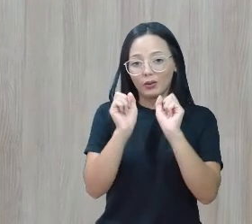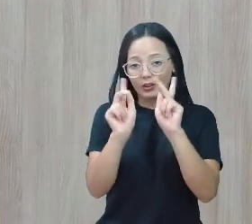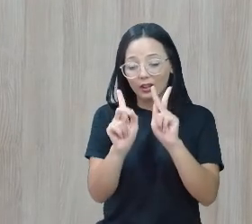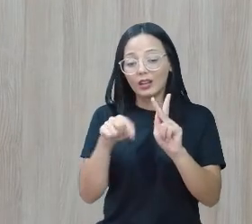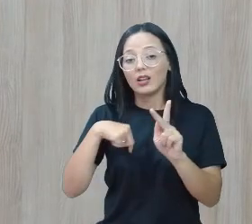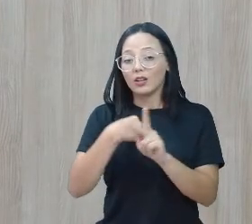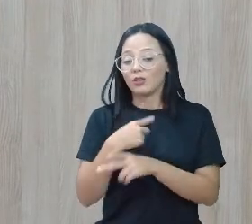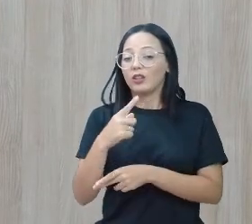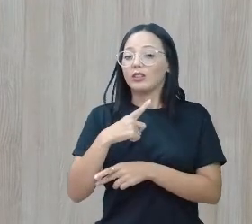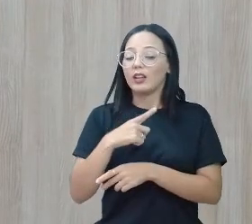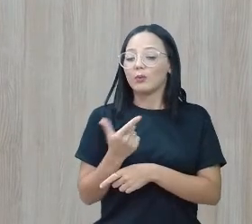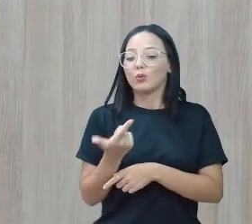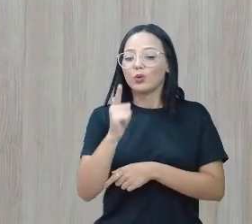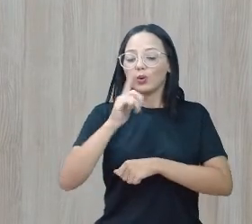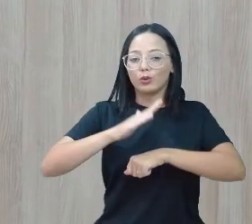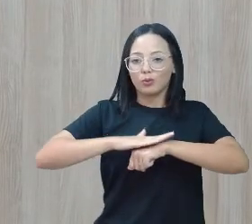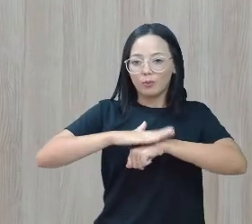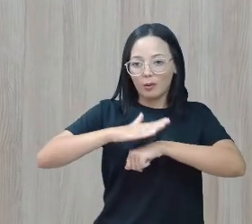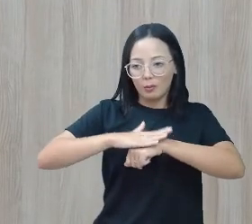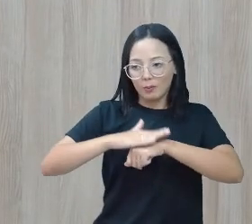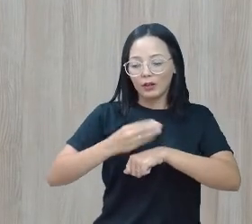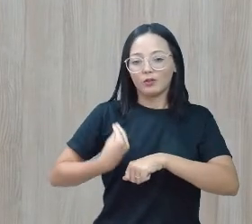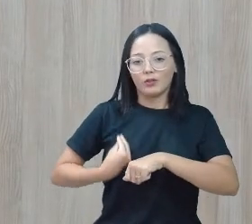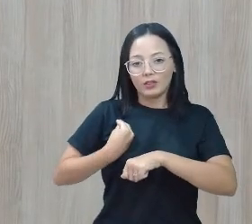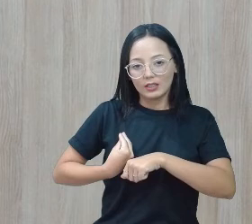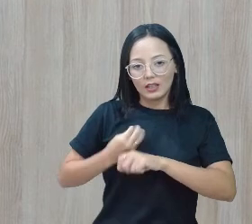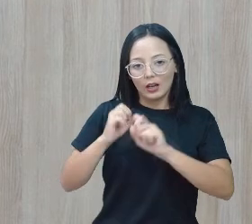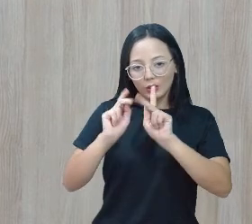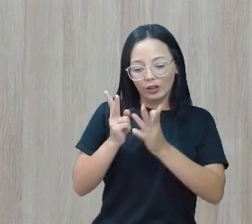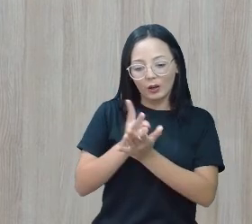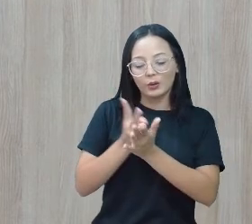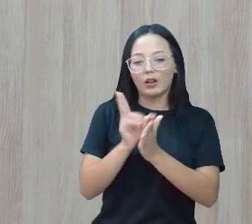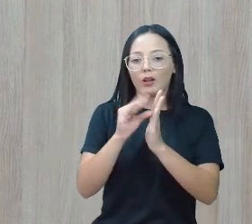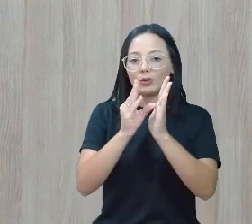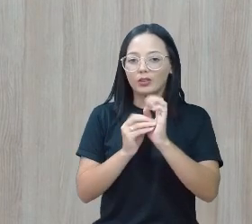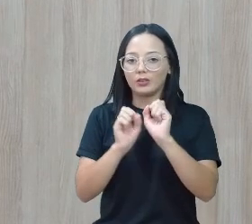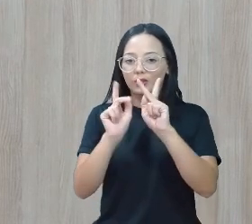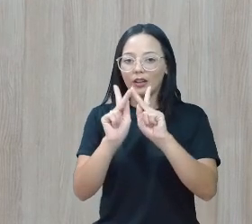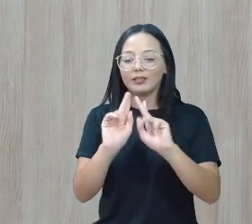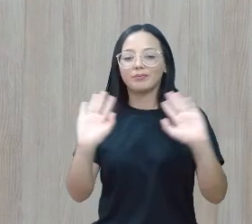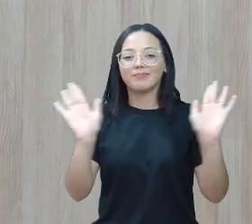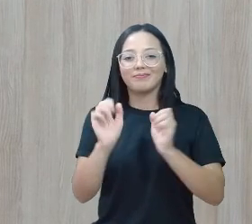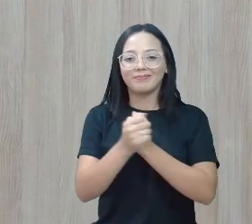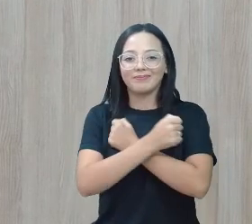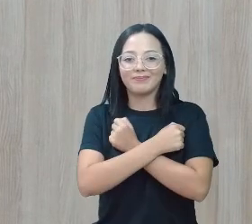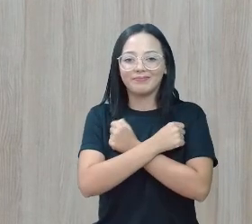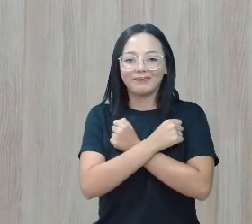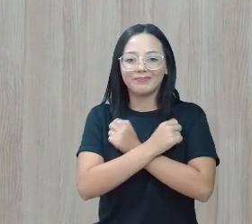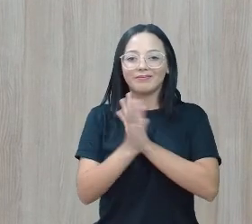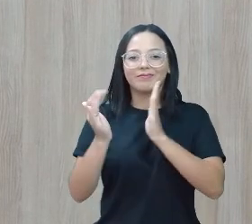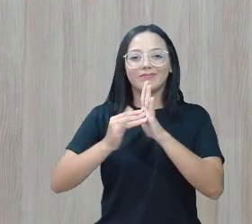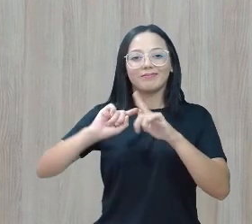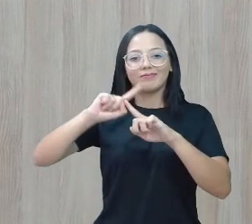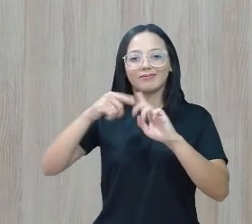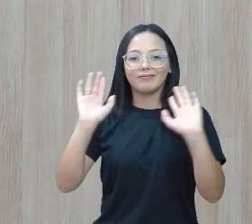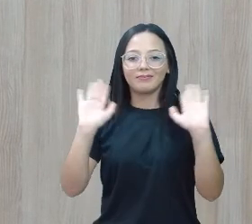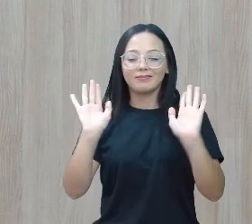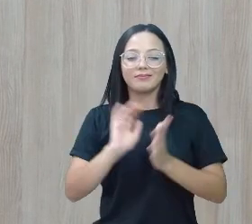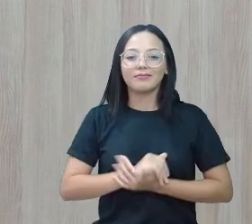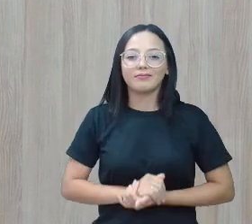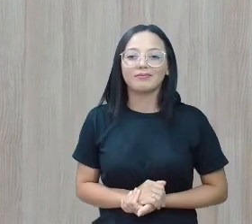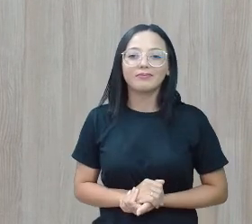que teremos outro momento vivenciando a continuação deste conteúdo. Um abração, pessoal. Até a próxima.